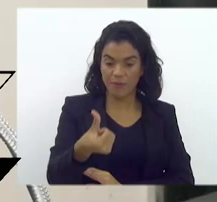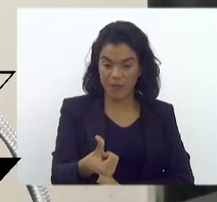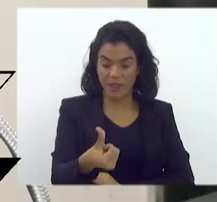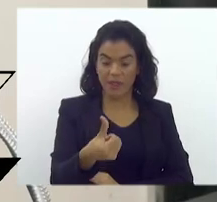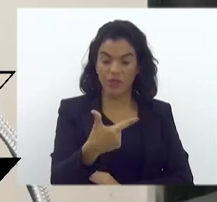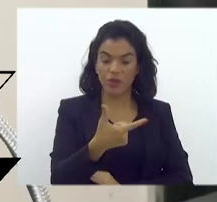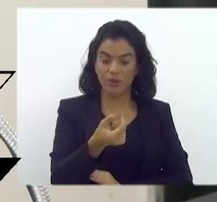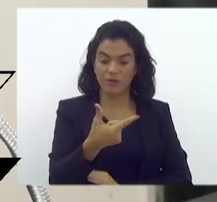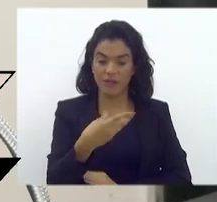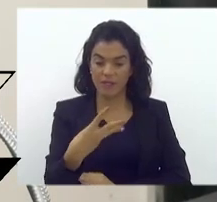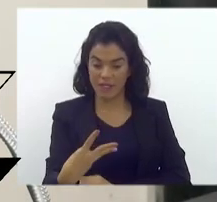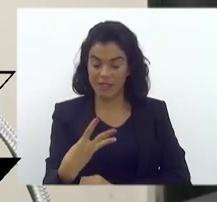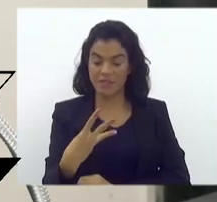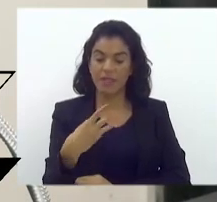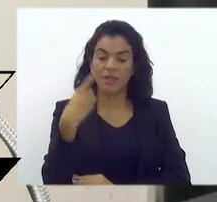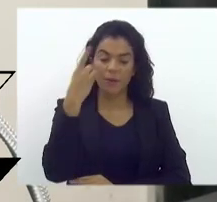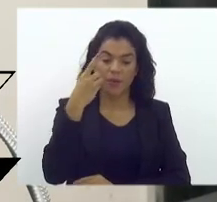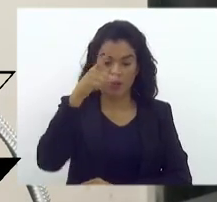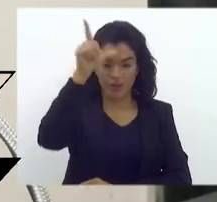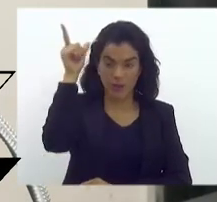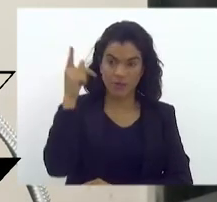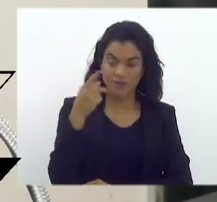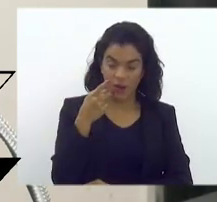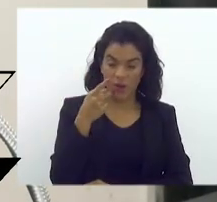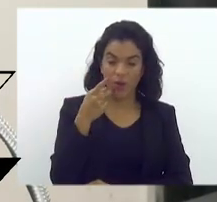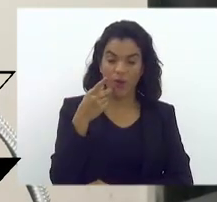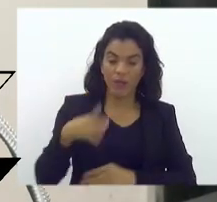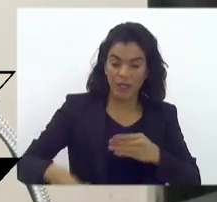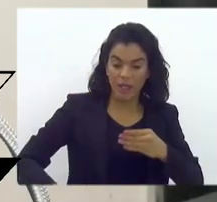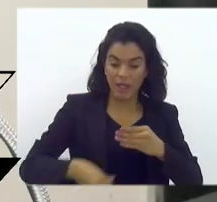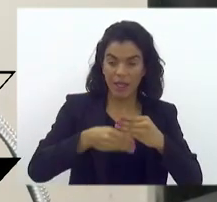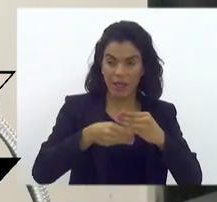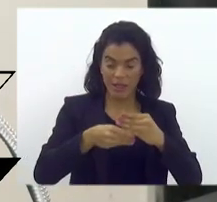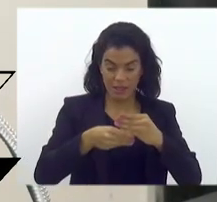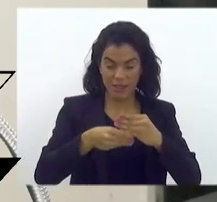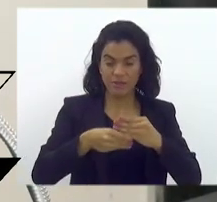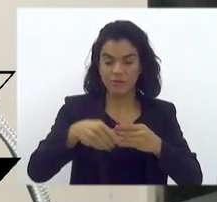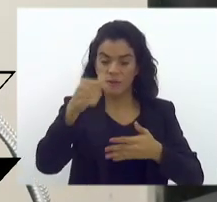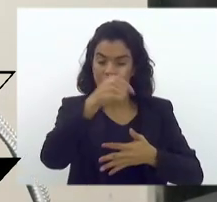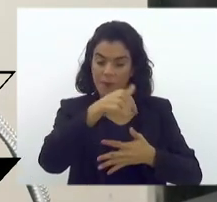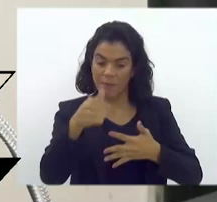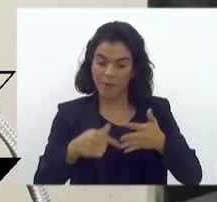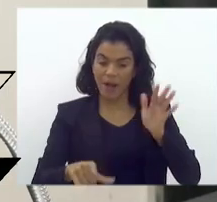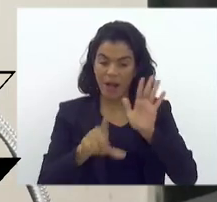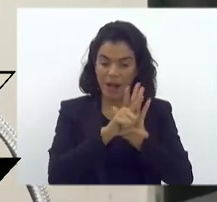23, de autoria do deputado Luiz Paulo, que acrescenta positivo na Lei